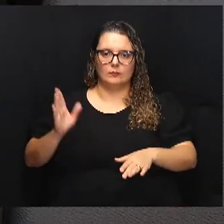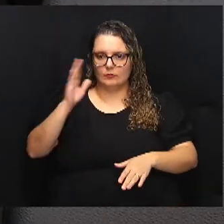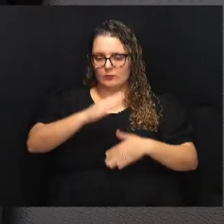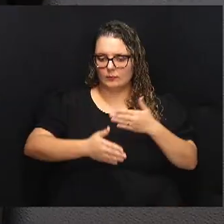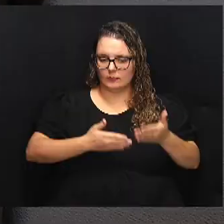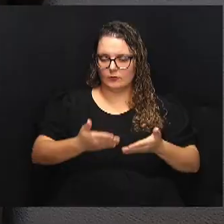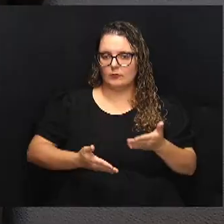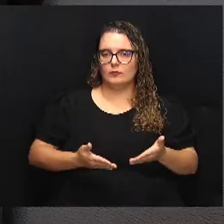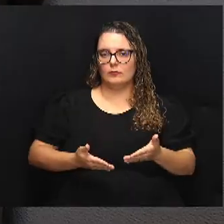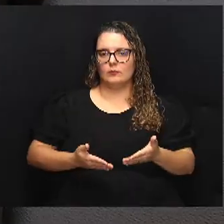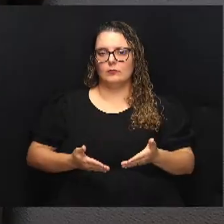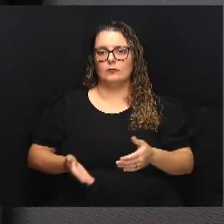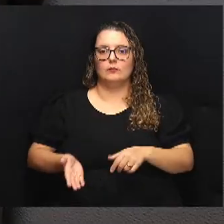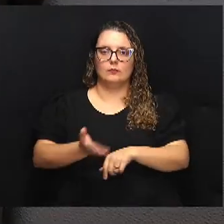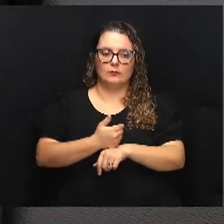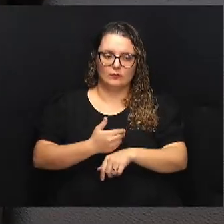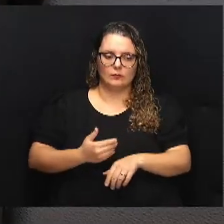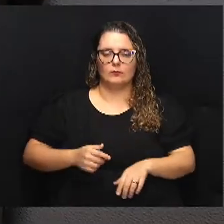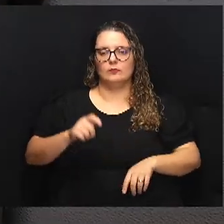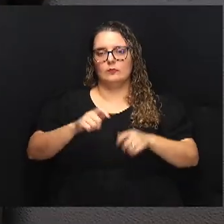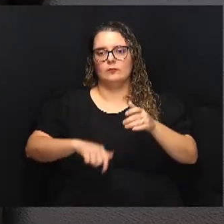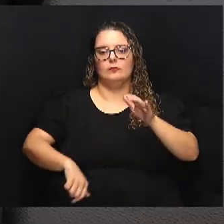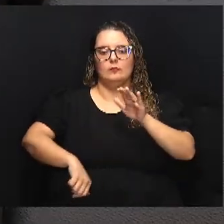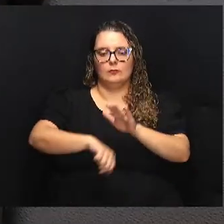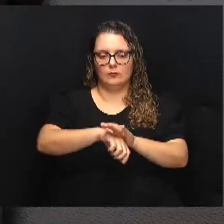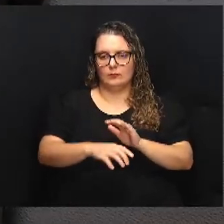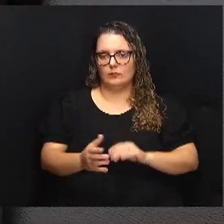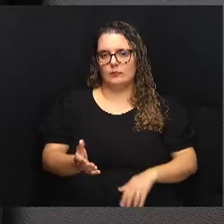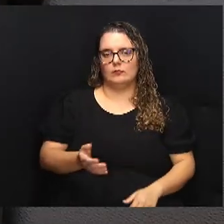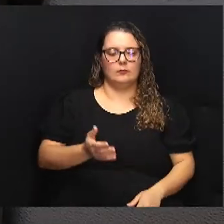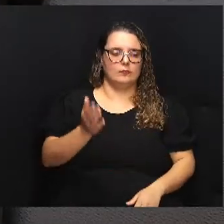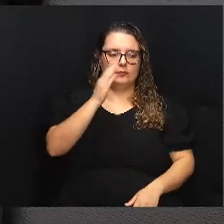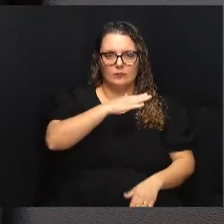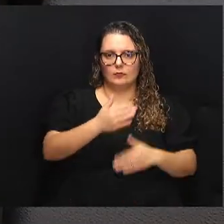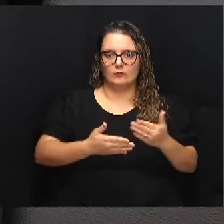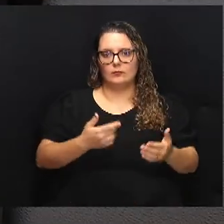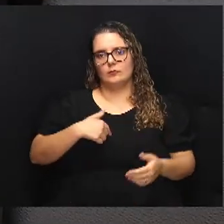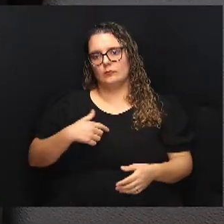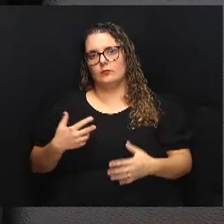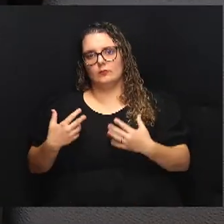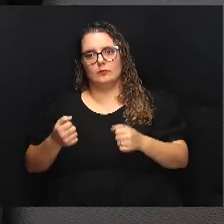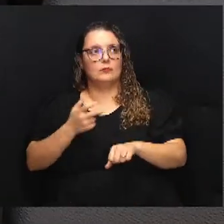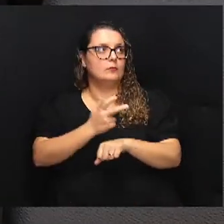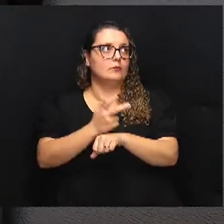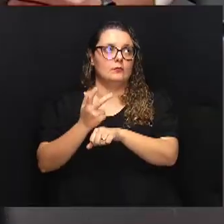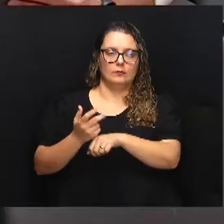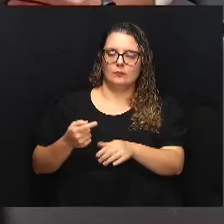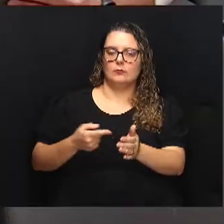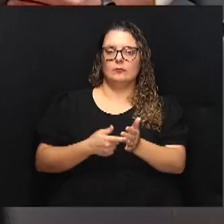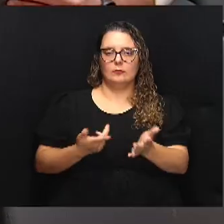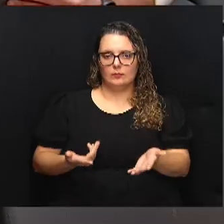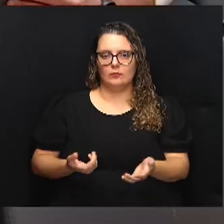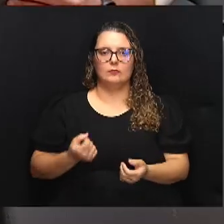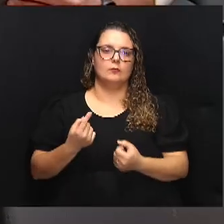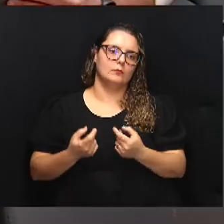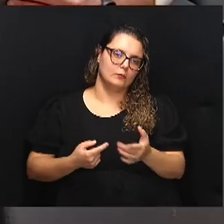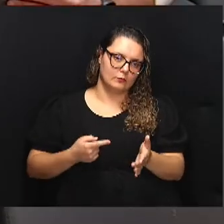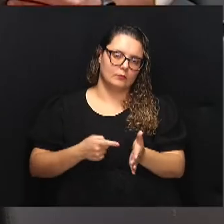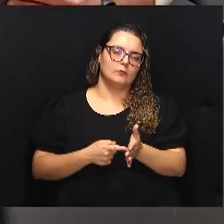a pessoa cometer os maus tratos, ela tem que saber, poxa, se eu fizer isso, eu vou ser denunciado, tem câmera aqui, e alguém vai ter que